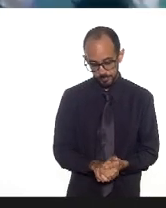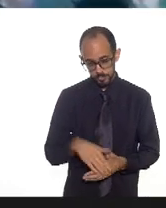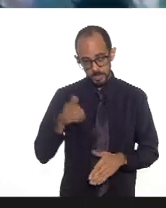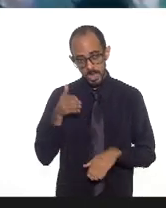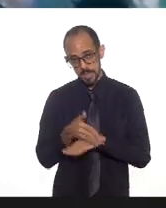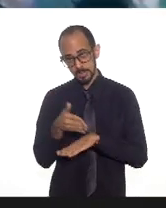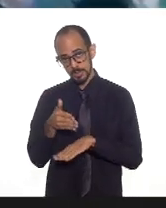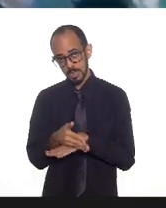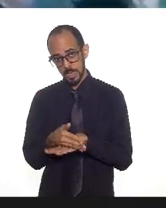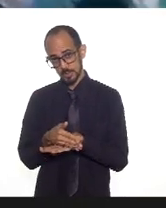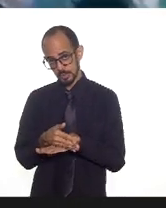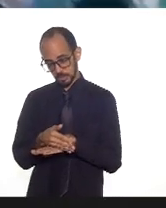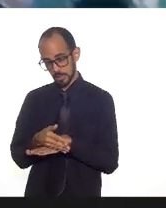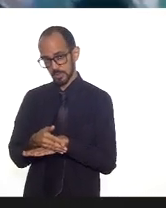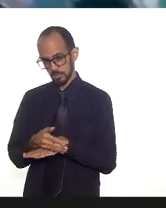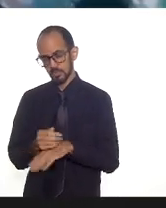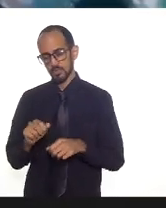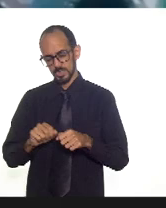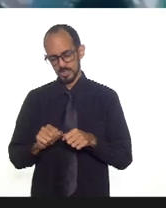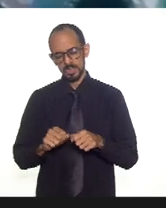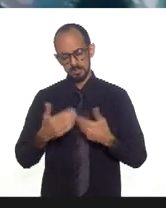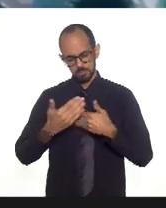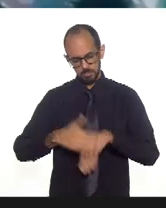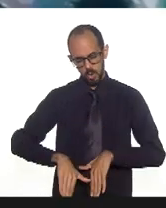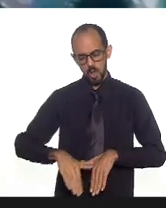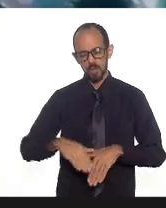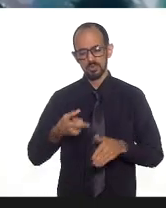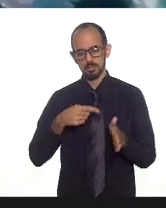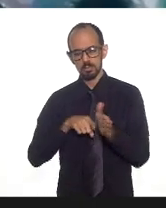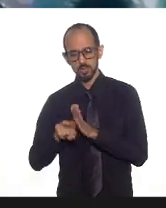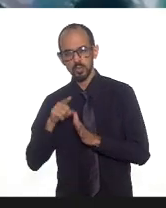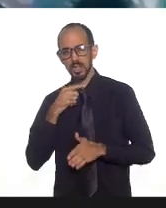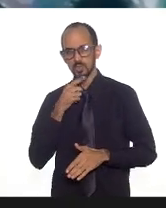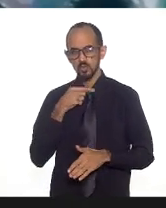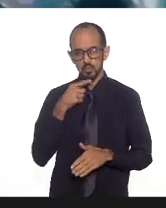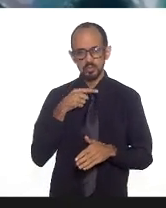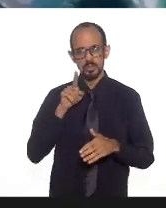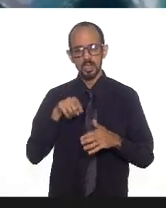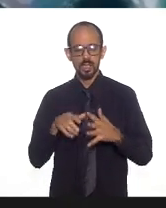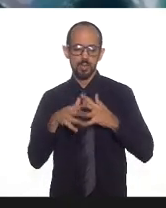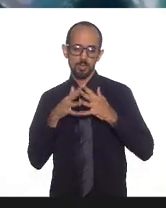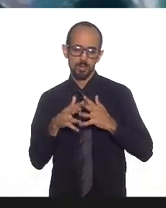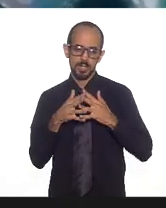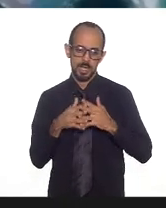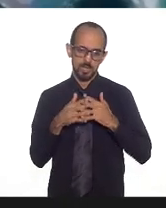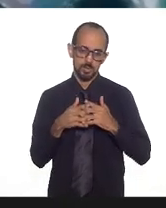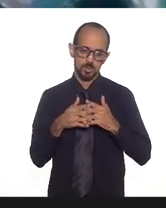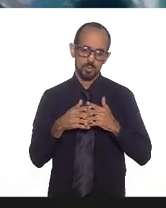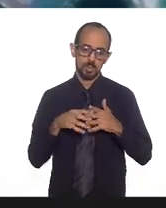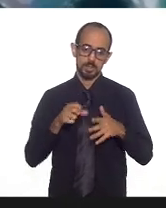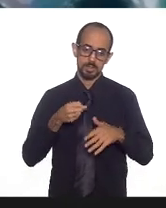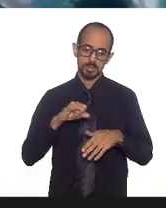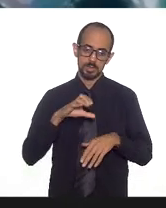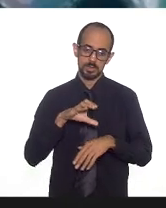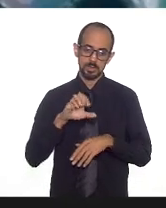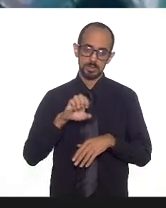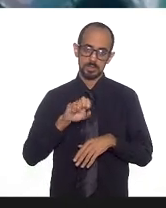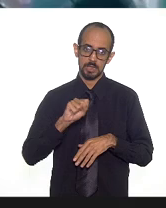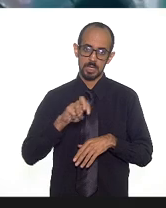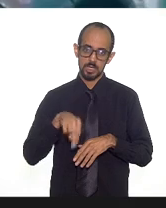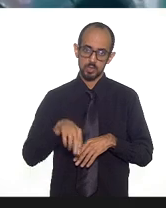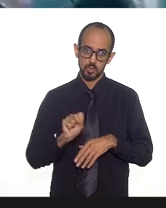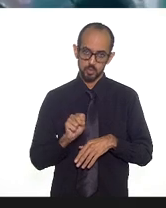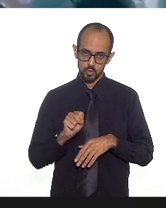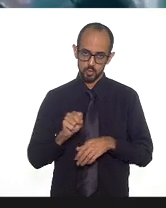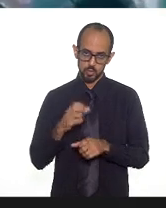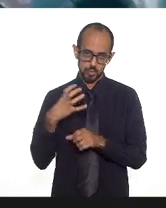acessem, né, para fazer as suas provas, para tirar as suas dúvidas, e é muito complicado. Então, se esse censo for feito agora, ele não